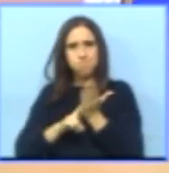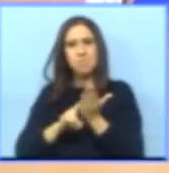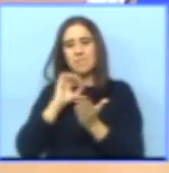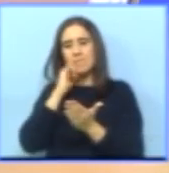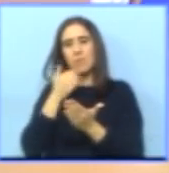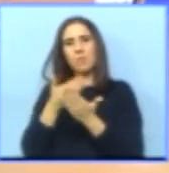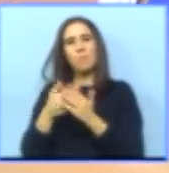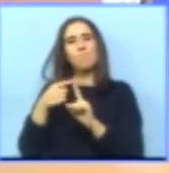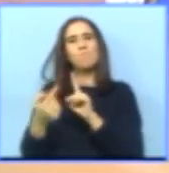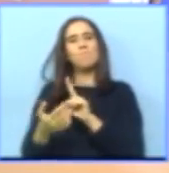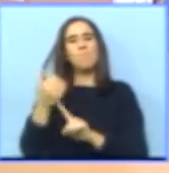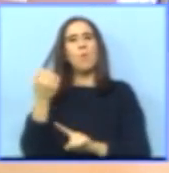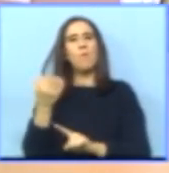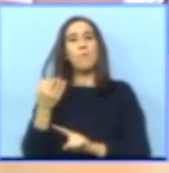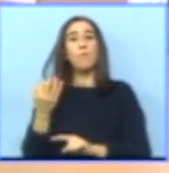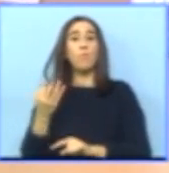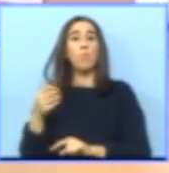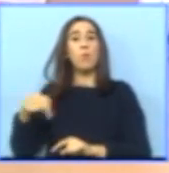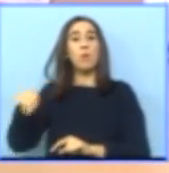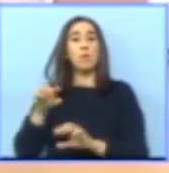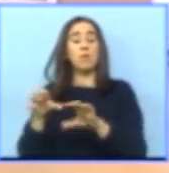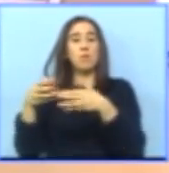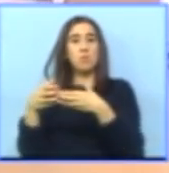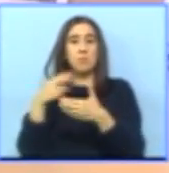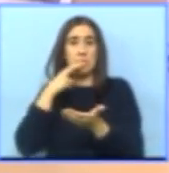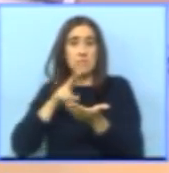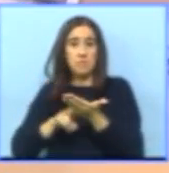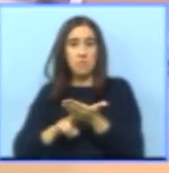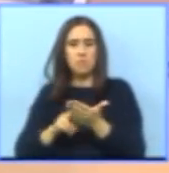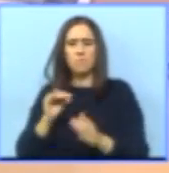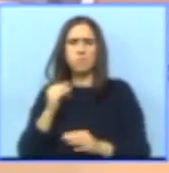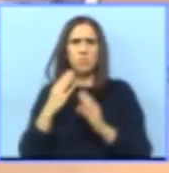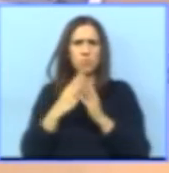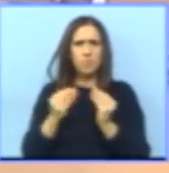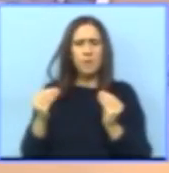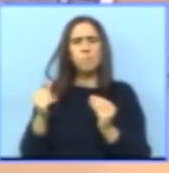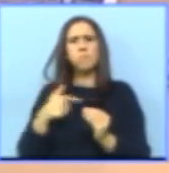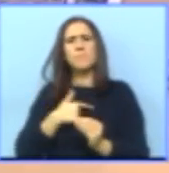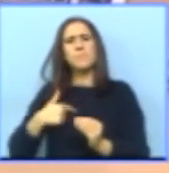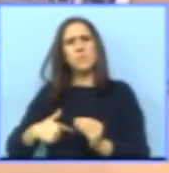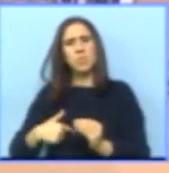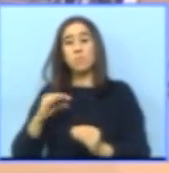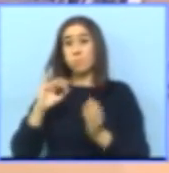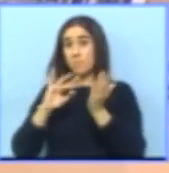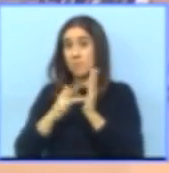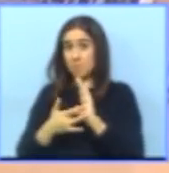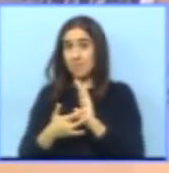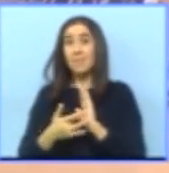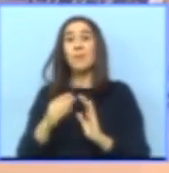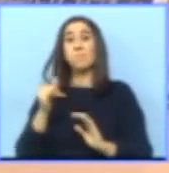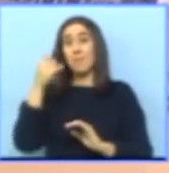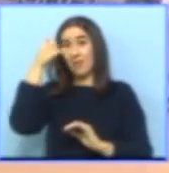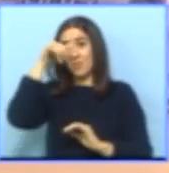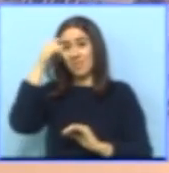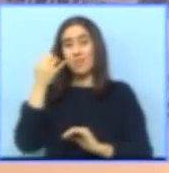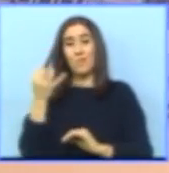êxito, vai ser o segredo de algum êxito que eles tiveram, com certeza, no Japão, na China, no Brasil, na Argentina,